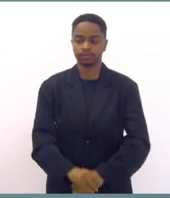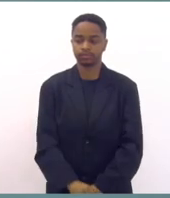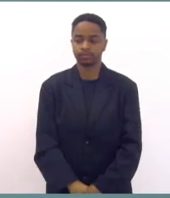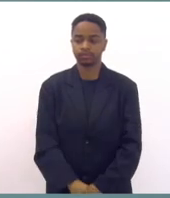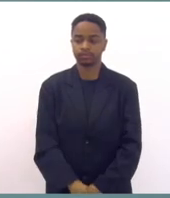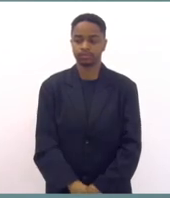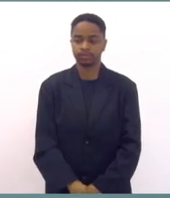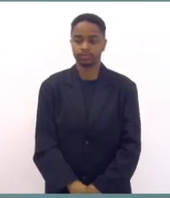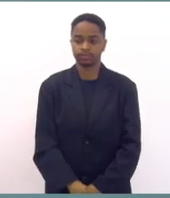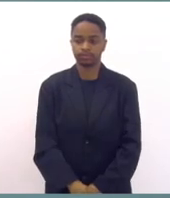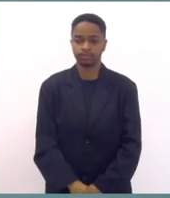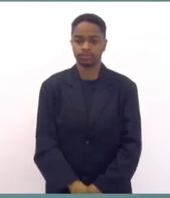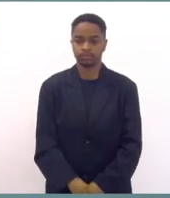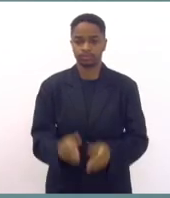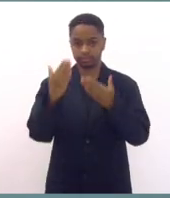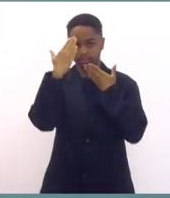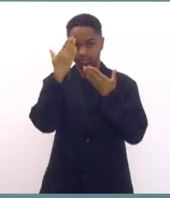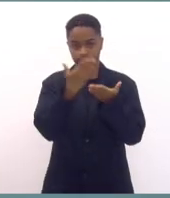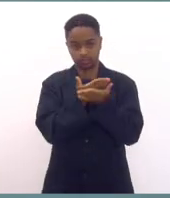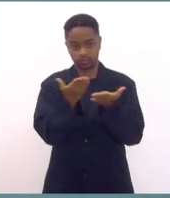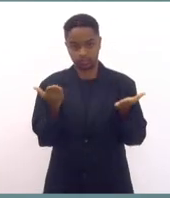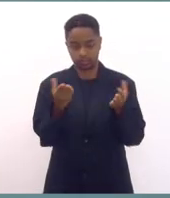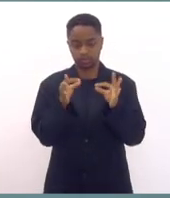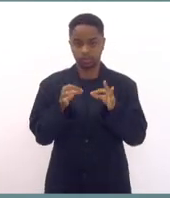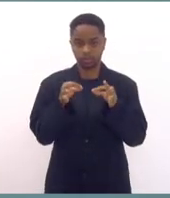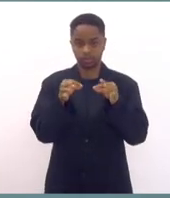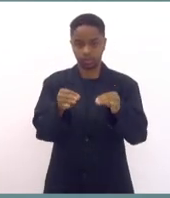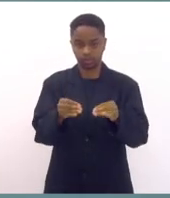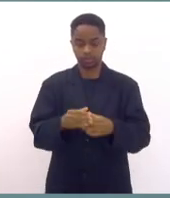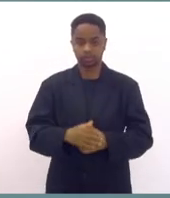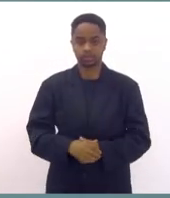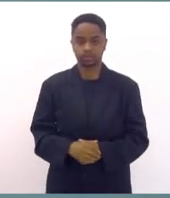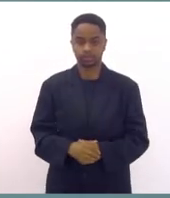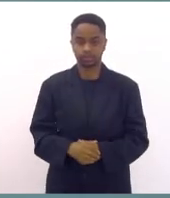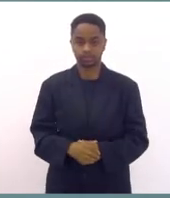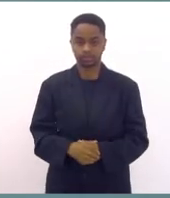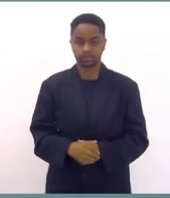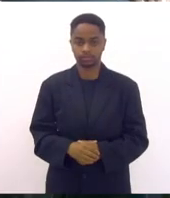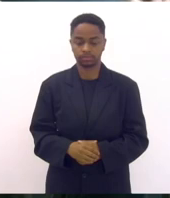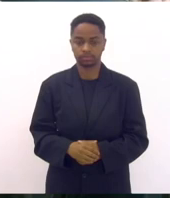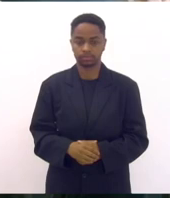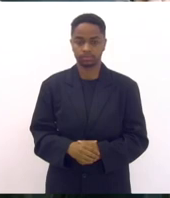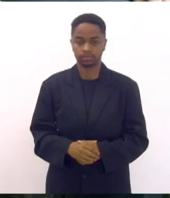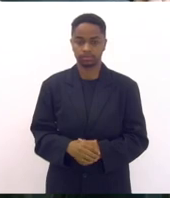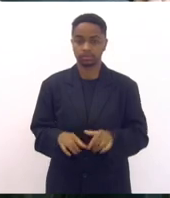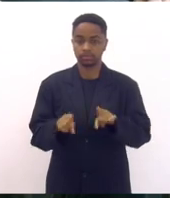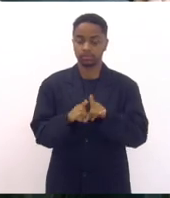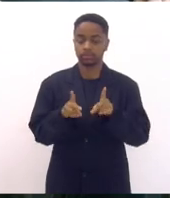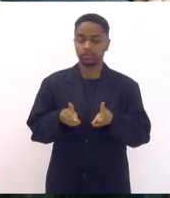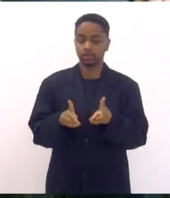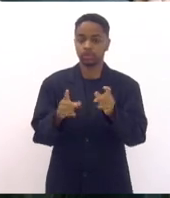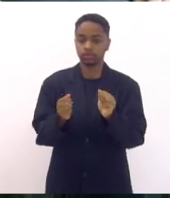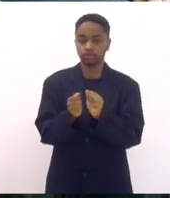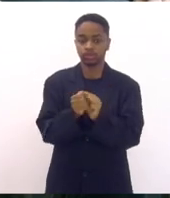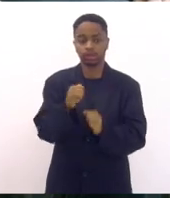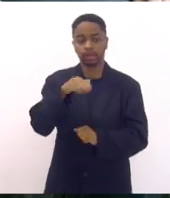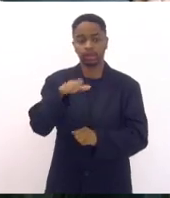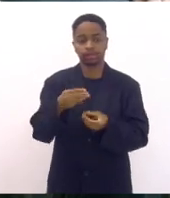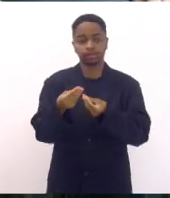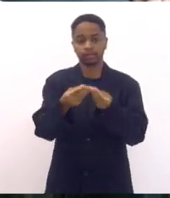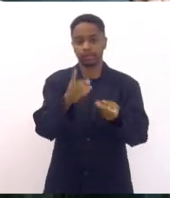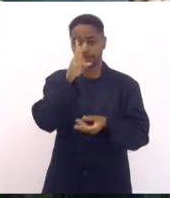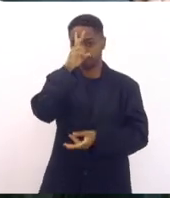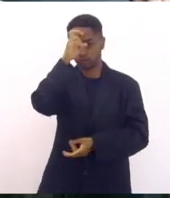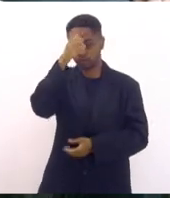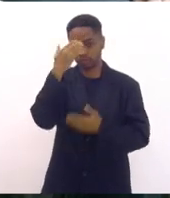certo Agradeço a todos vocês que todos fiquem com aquele que lhe fortalece e